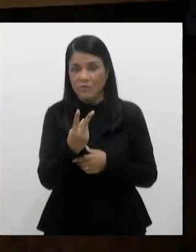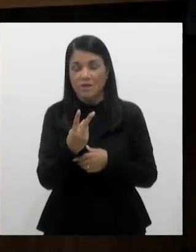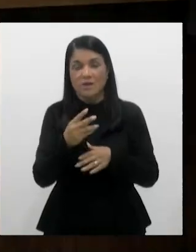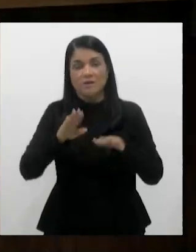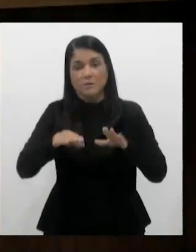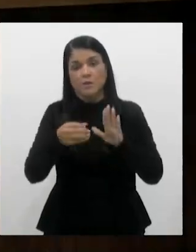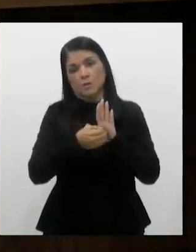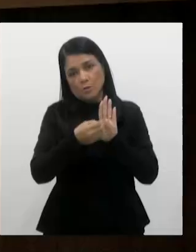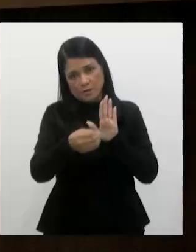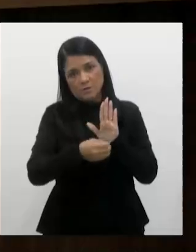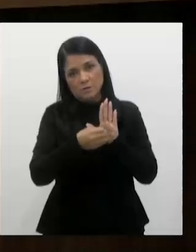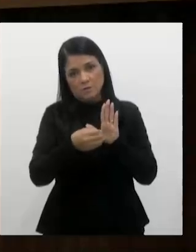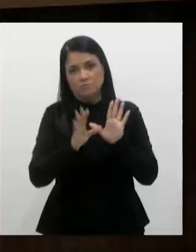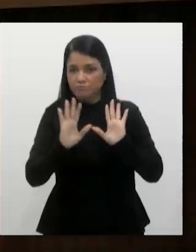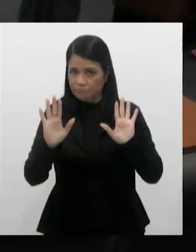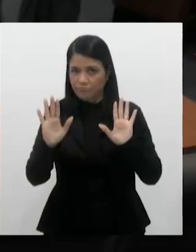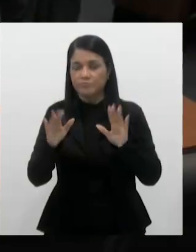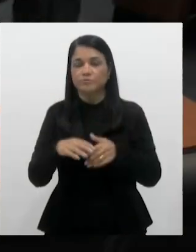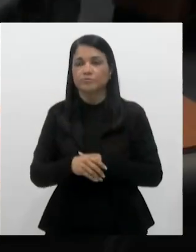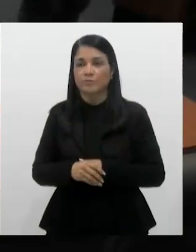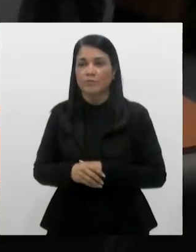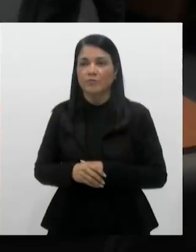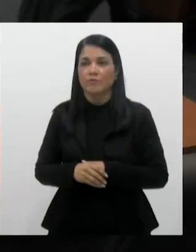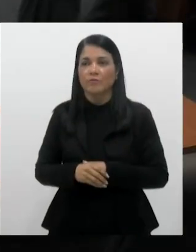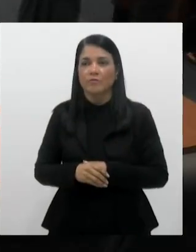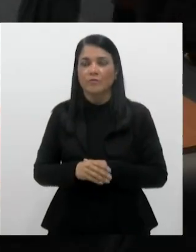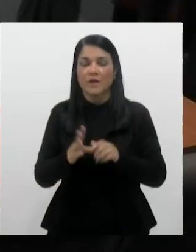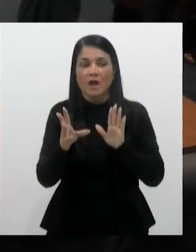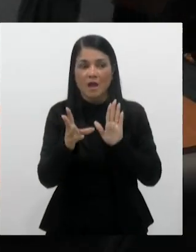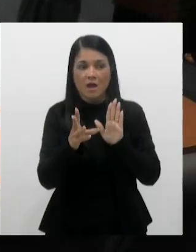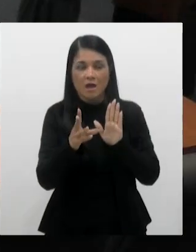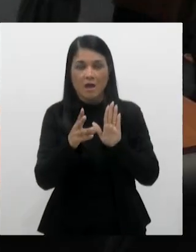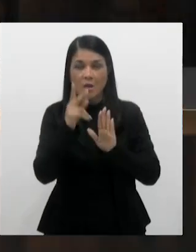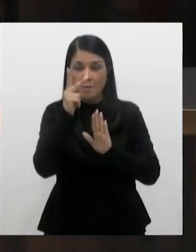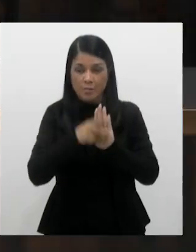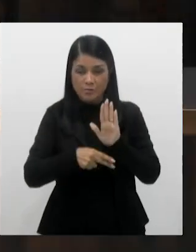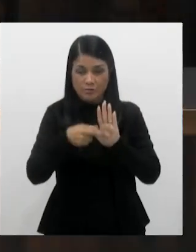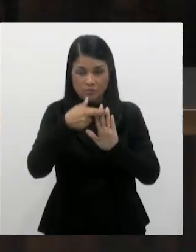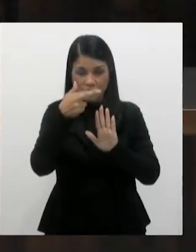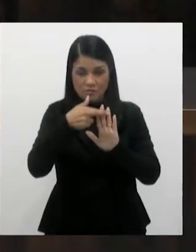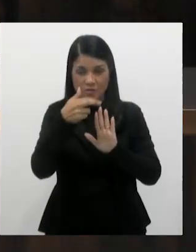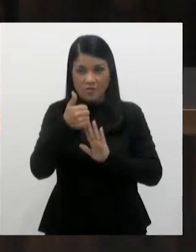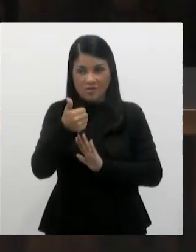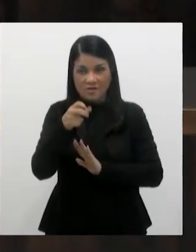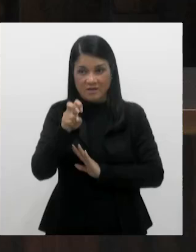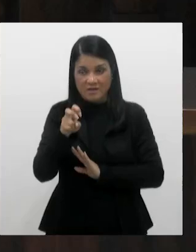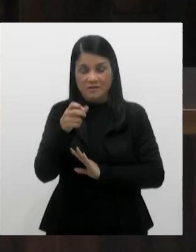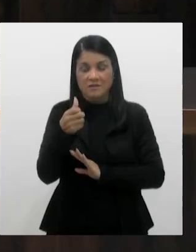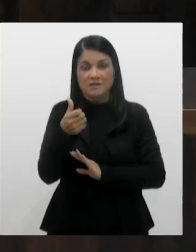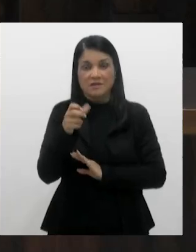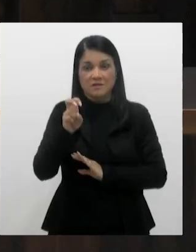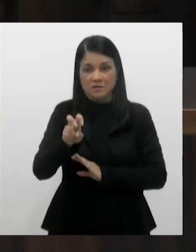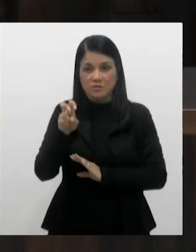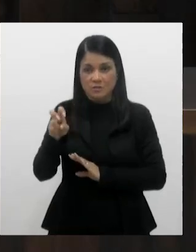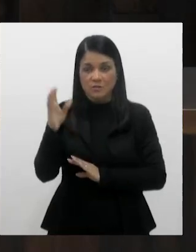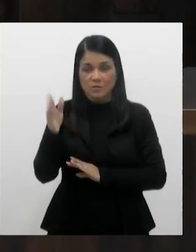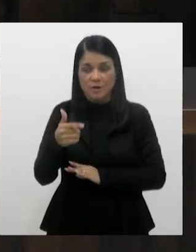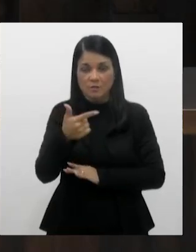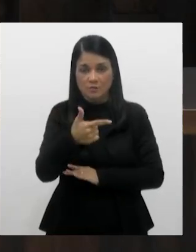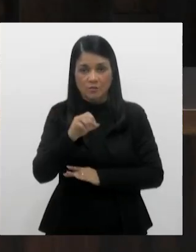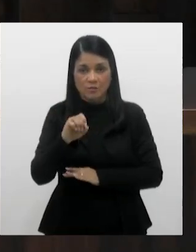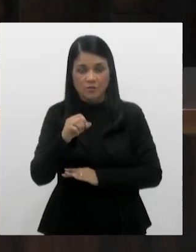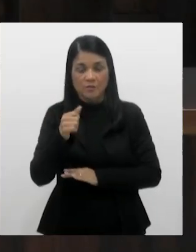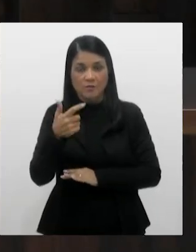da comissão. Tá, a emenda, o projeto de resolução 1555/2025, do deputado Tiago Rangel,